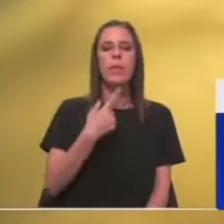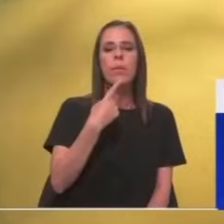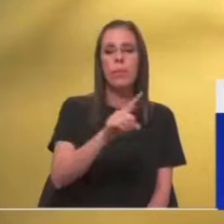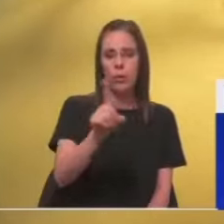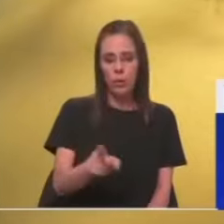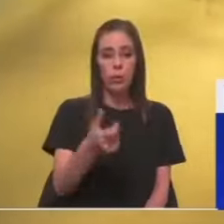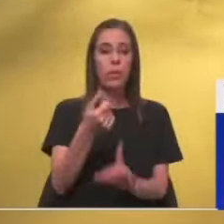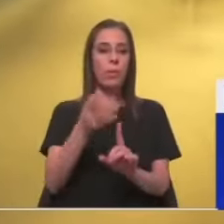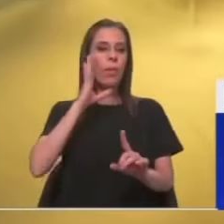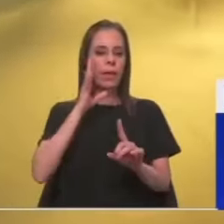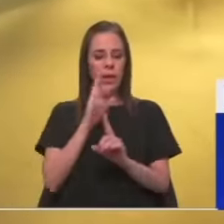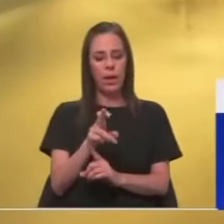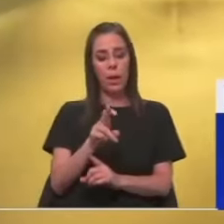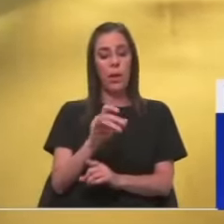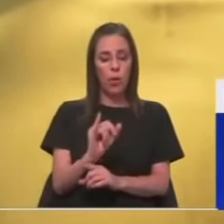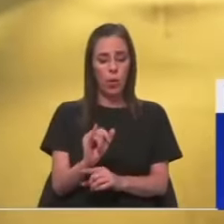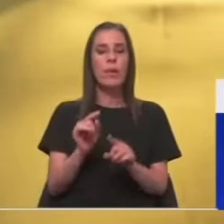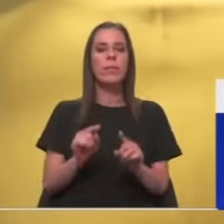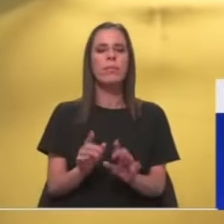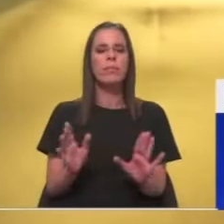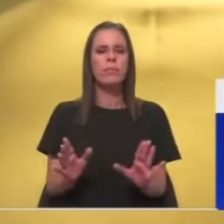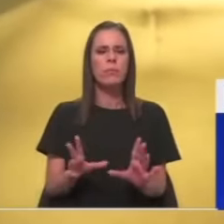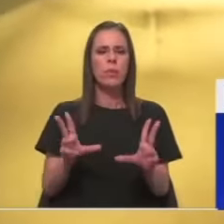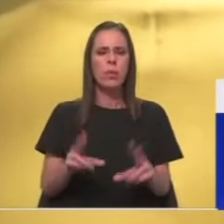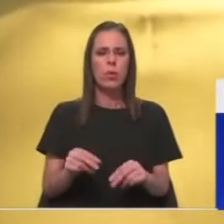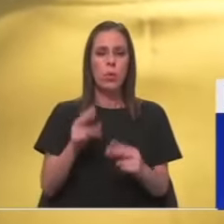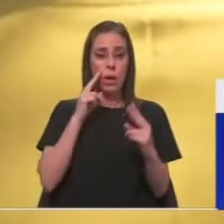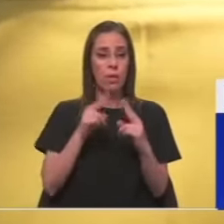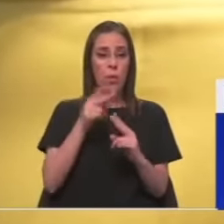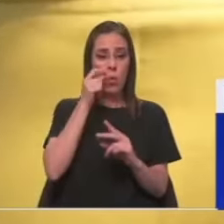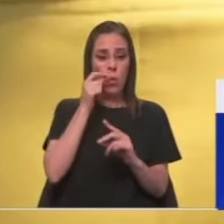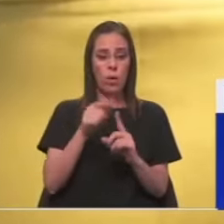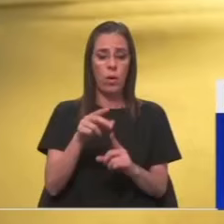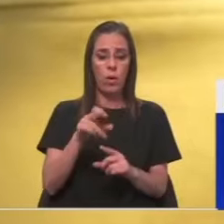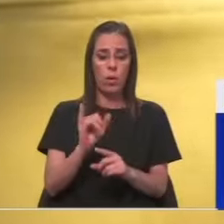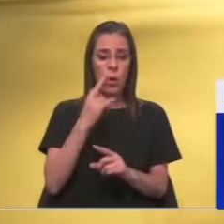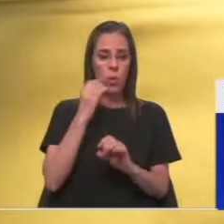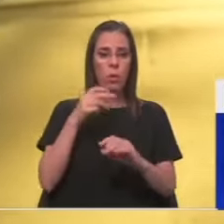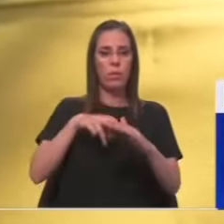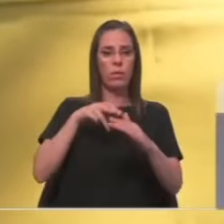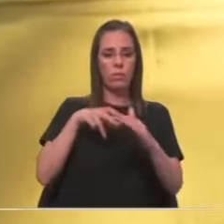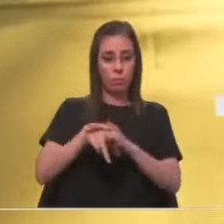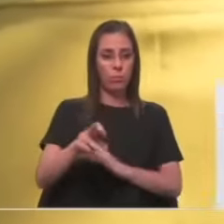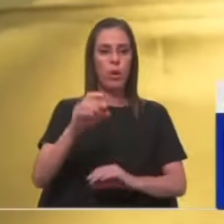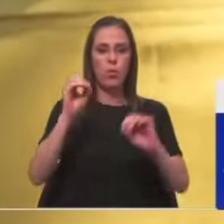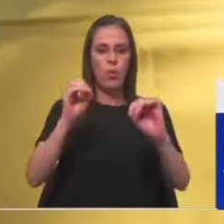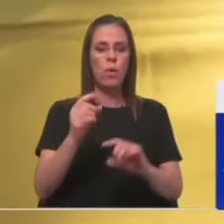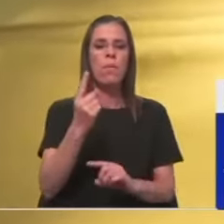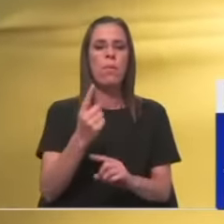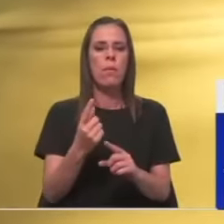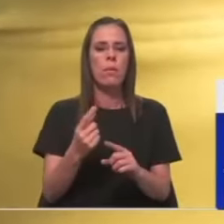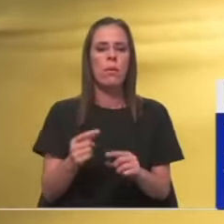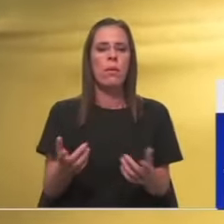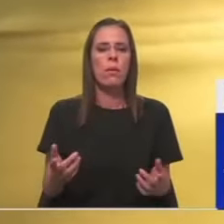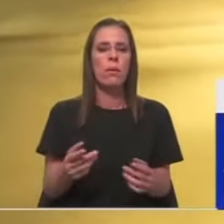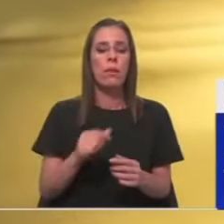Rui Boa tarde é eh é assim nunca tinha visto Fernando Valente nunca lá tinha visto não foi uma vez e como